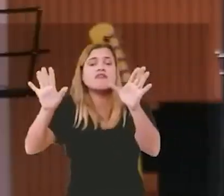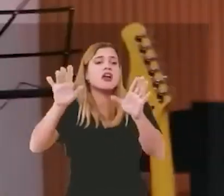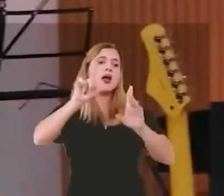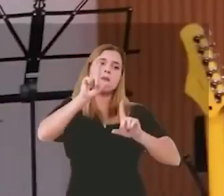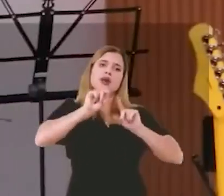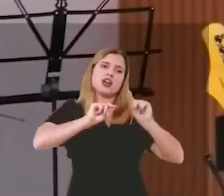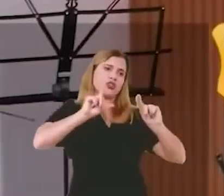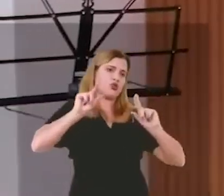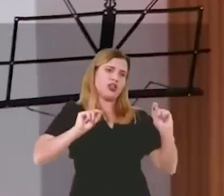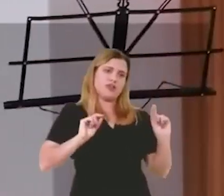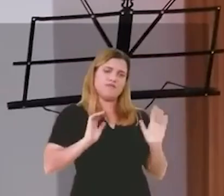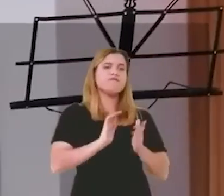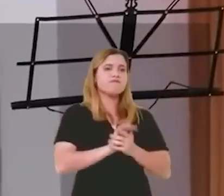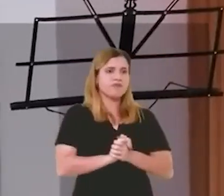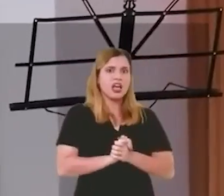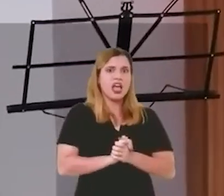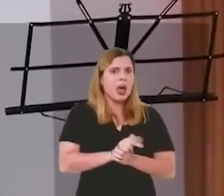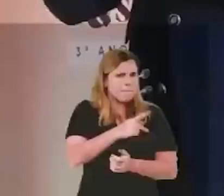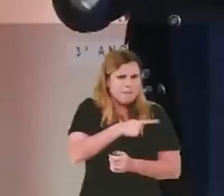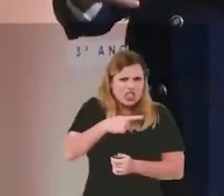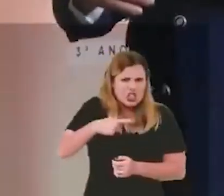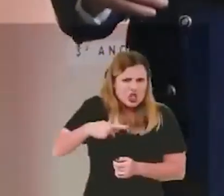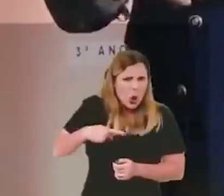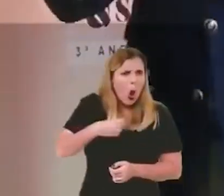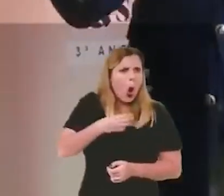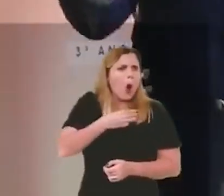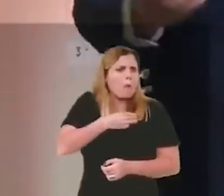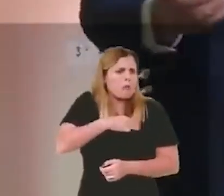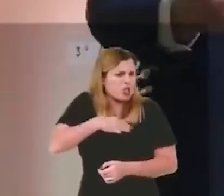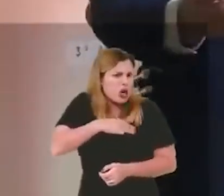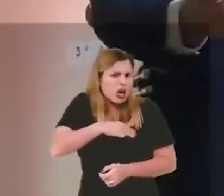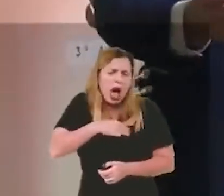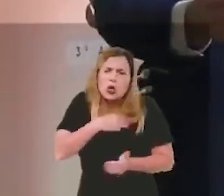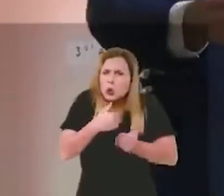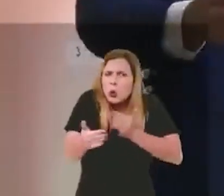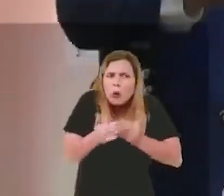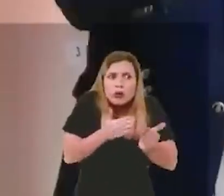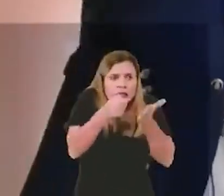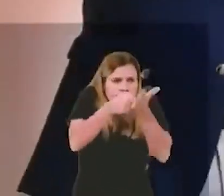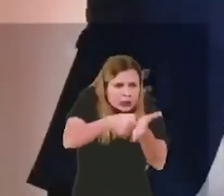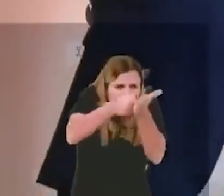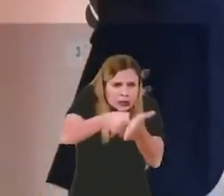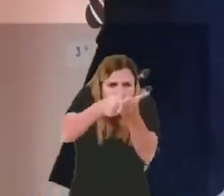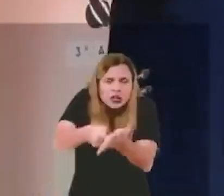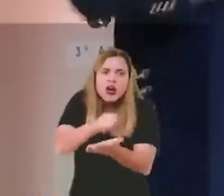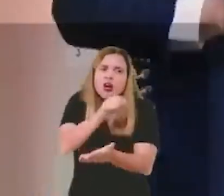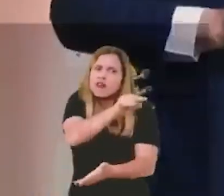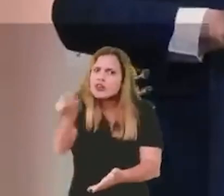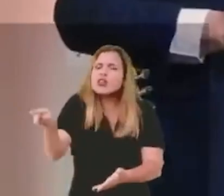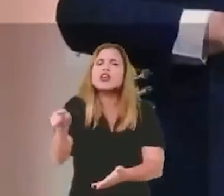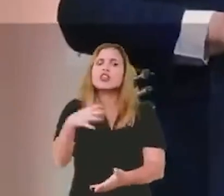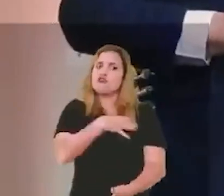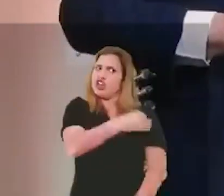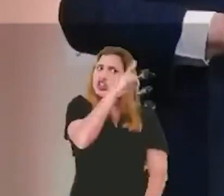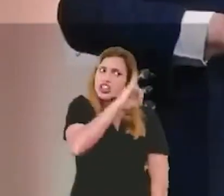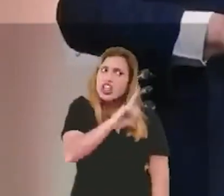nem o sacerdote, nem o pastor, nem o missionário, nem a igreja, nem qualquer concílio eclesiástico, pode dizer, seja filho de